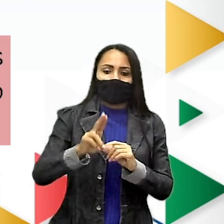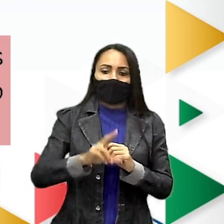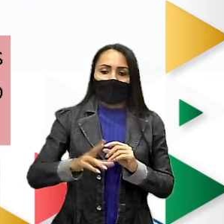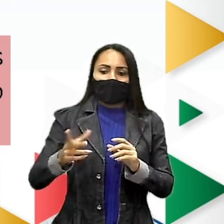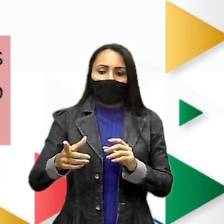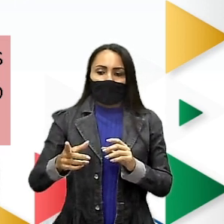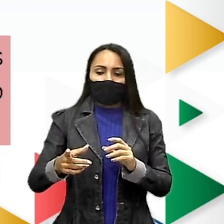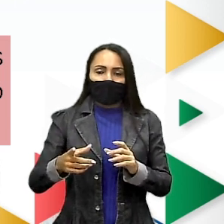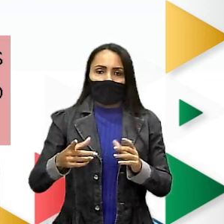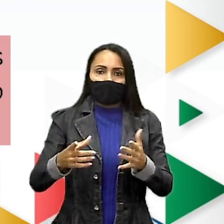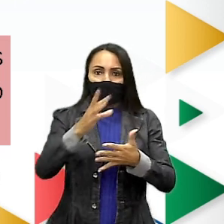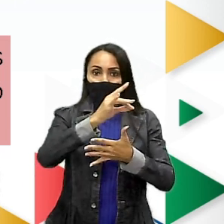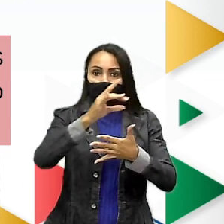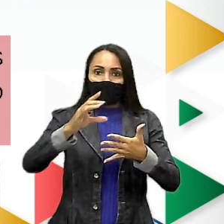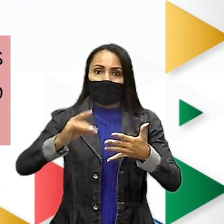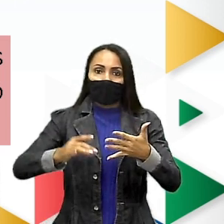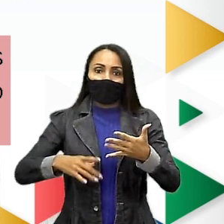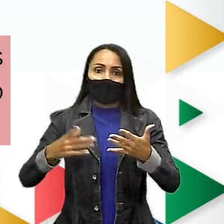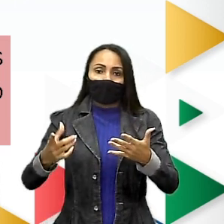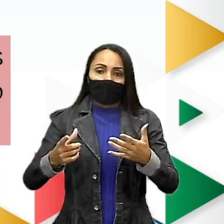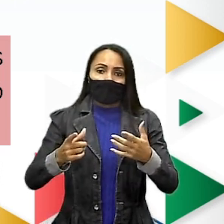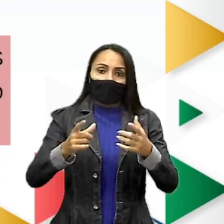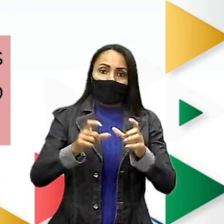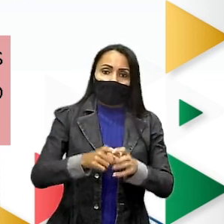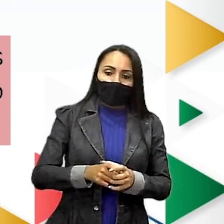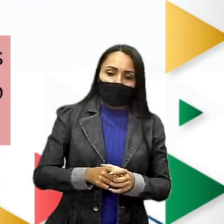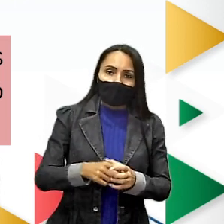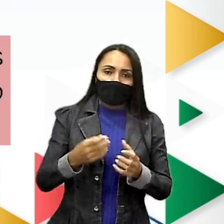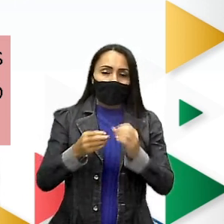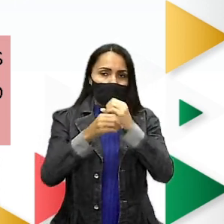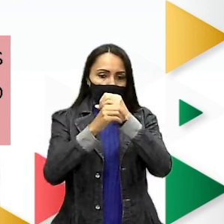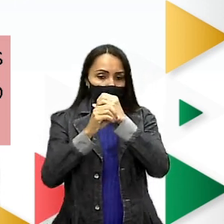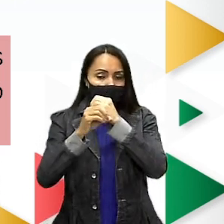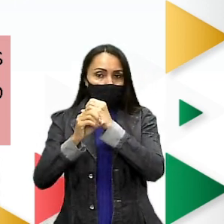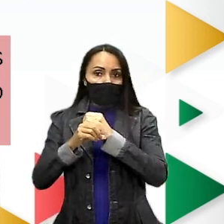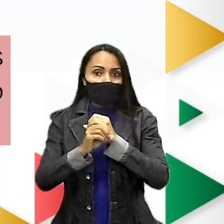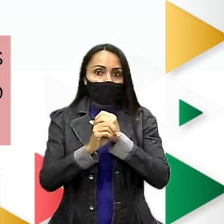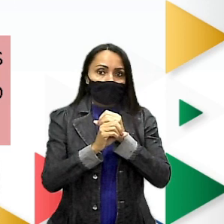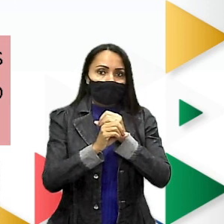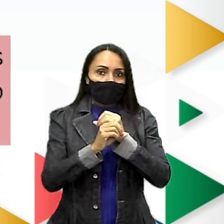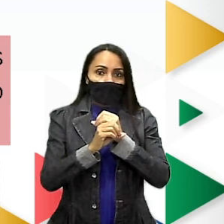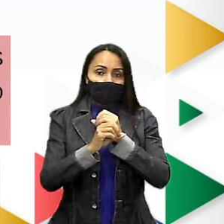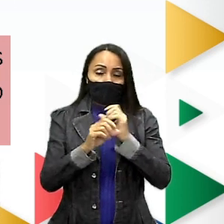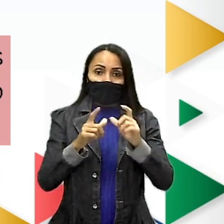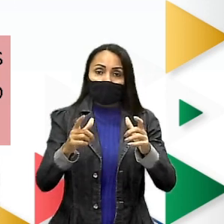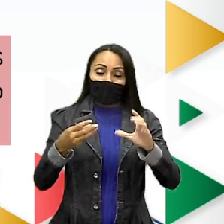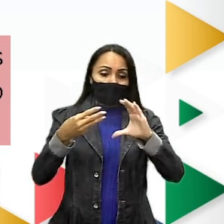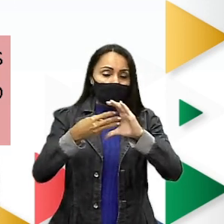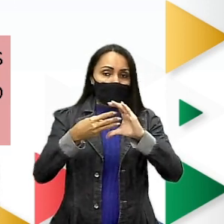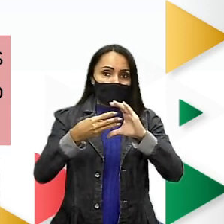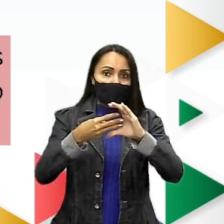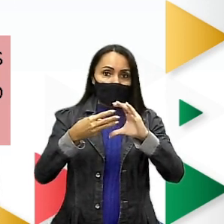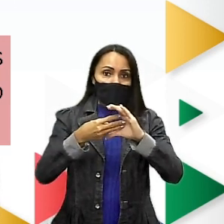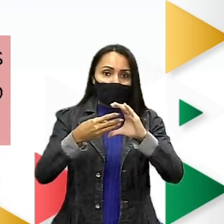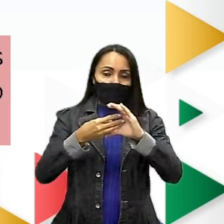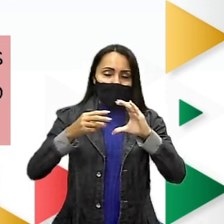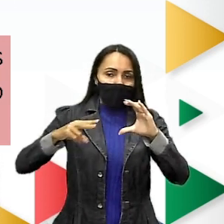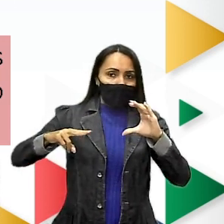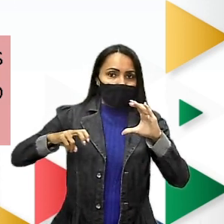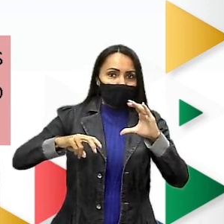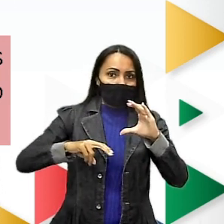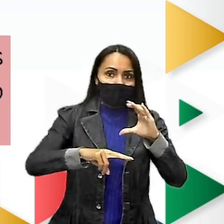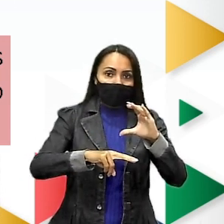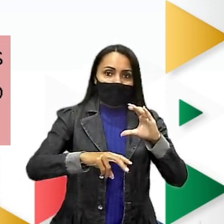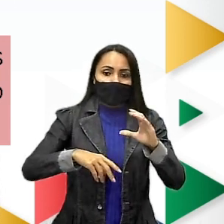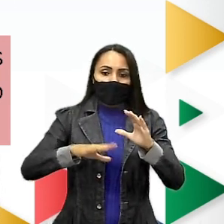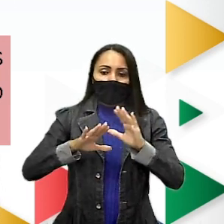relacionam elementos muito pequenos, como microscópicos, né? Como o tamanho de célula, vírus ou bactérias. E aí não tá